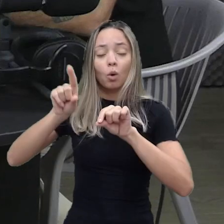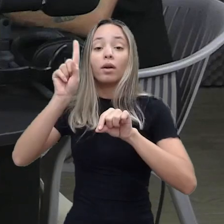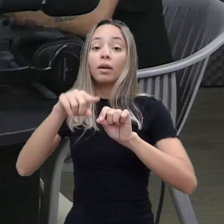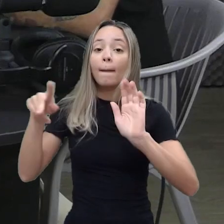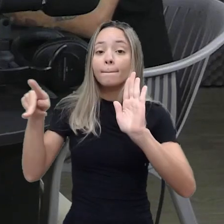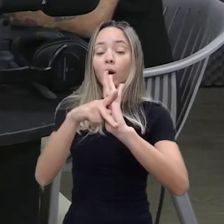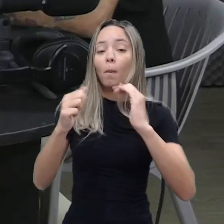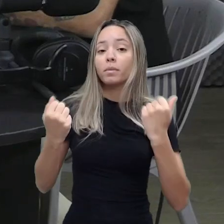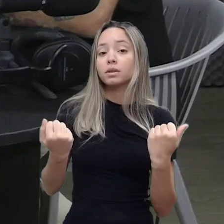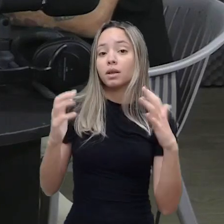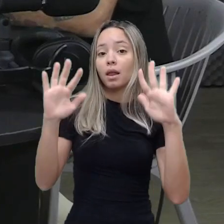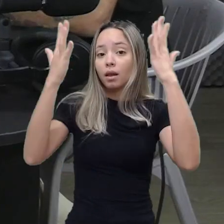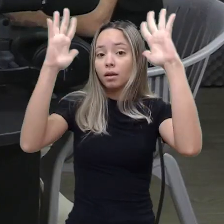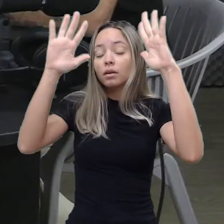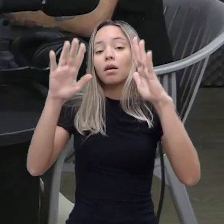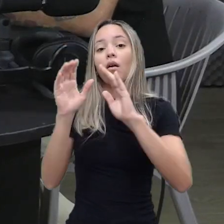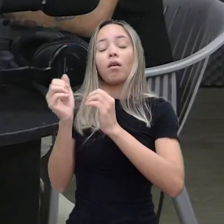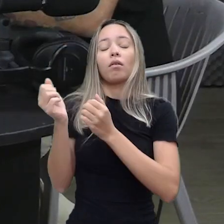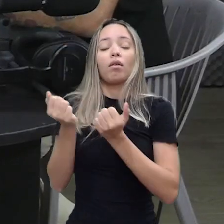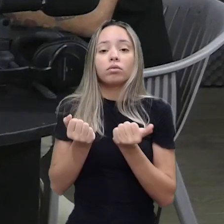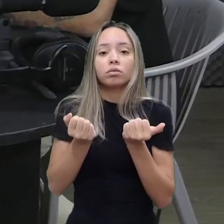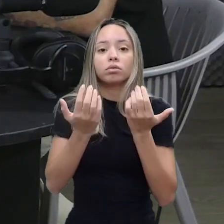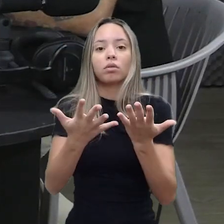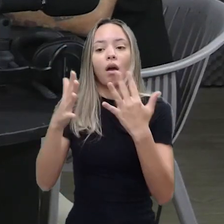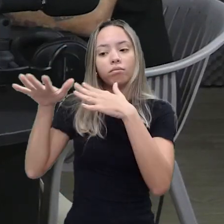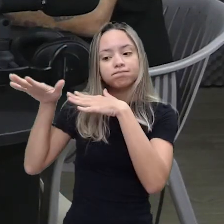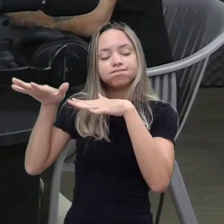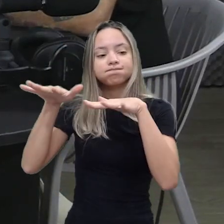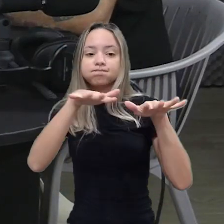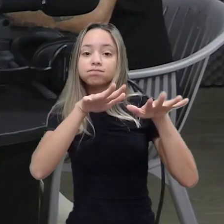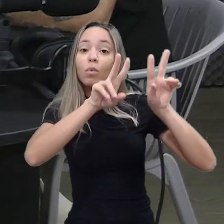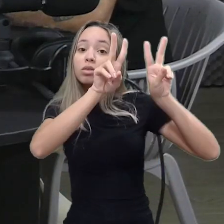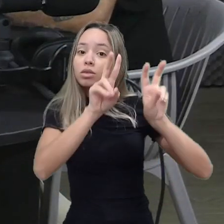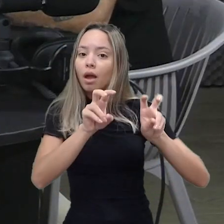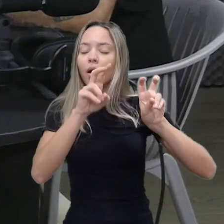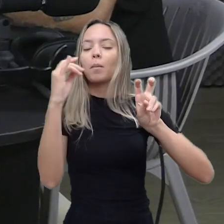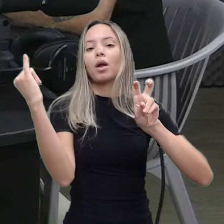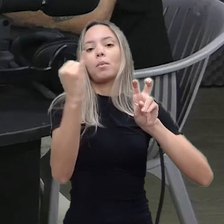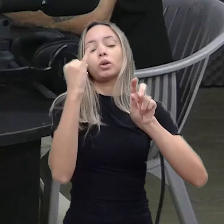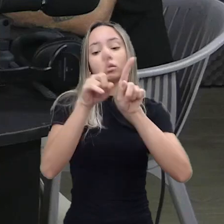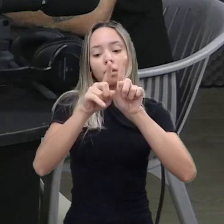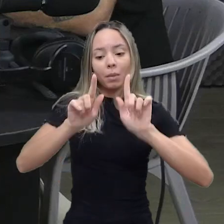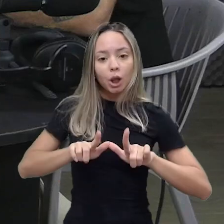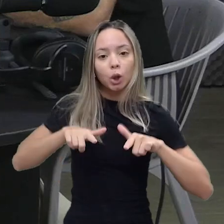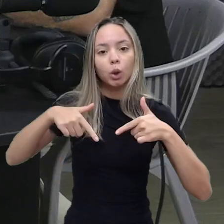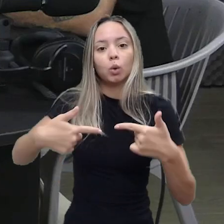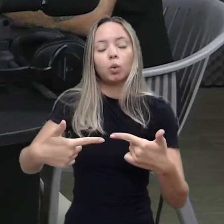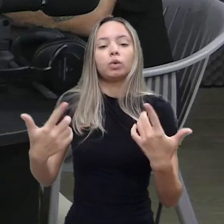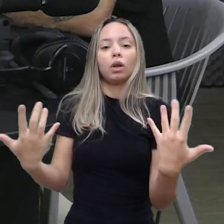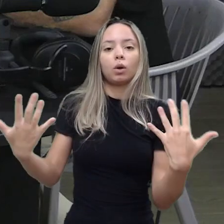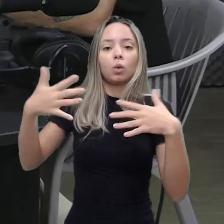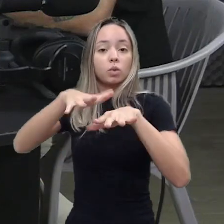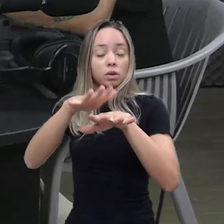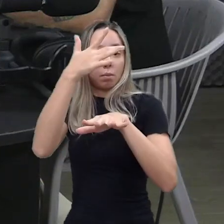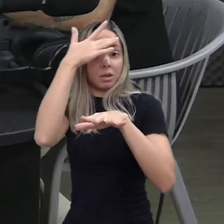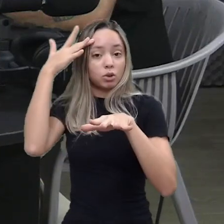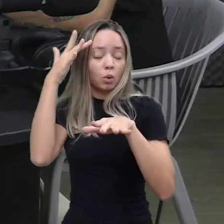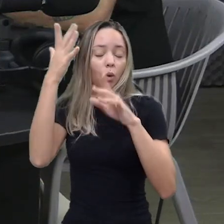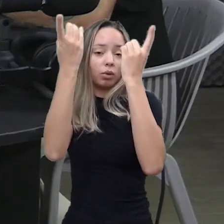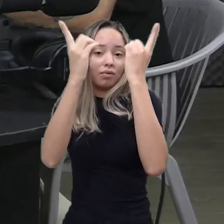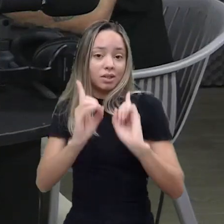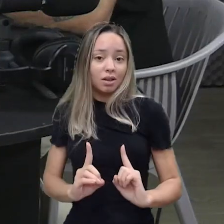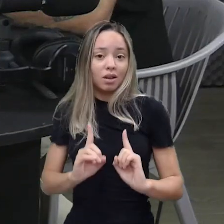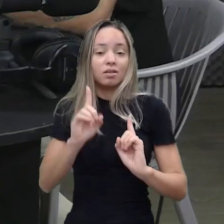que dão visibilidade a pautas e a lutas, né, de inclusão da pessoa com deficiência. Essa é mais uma